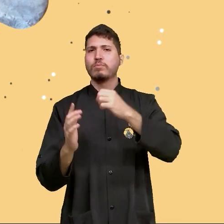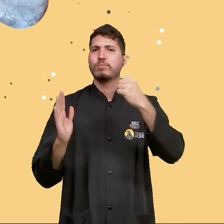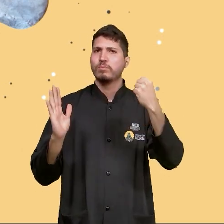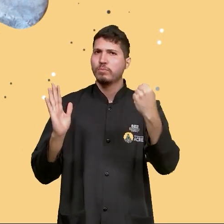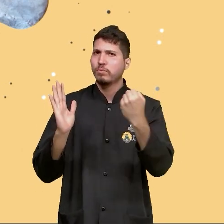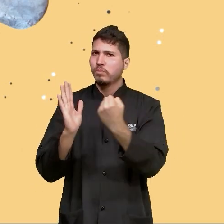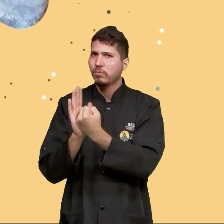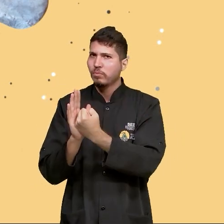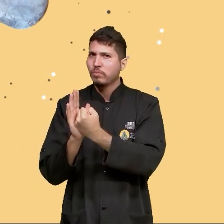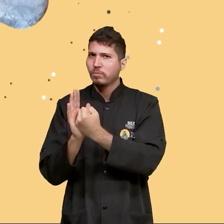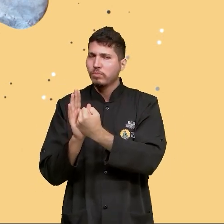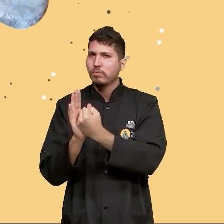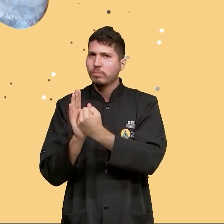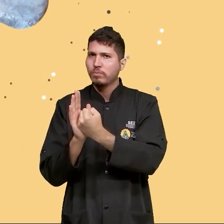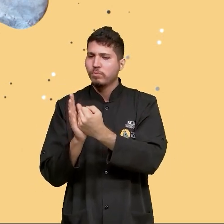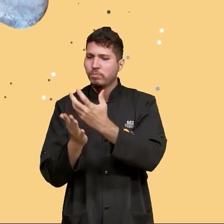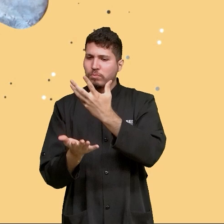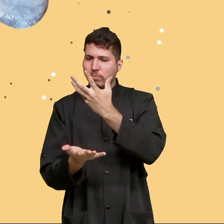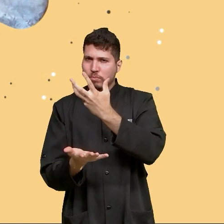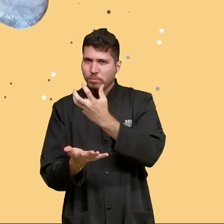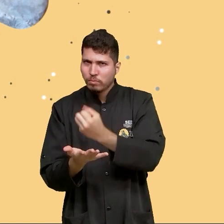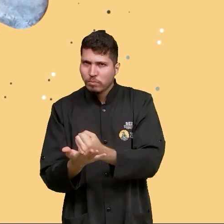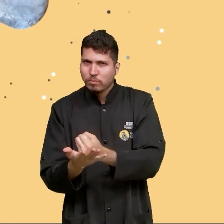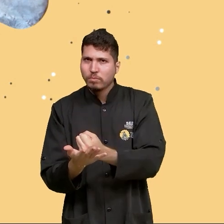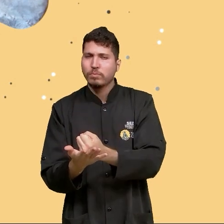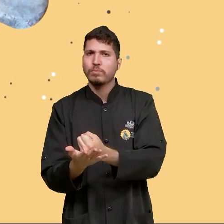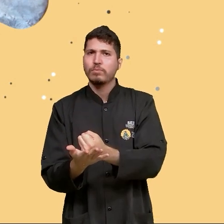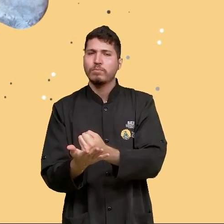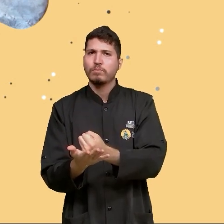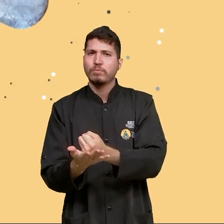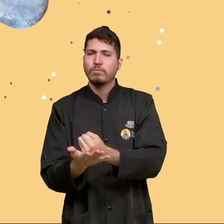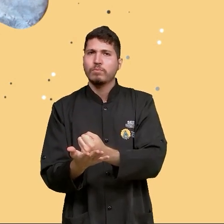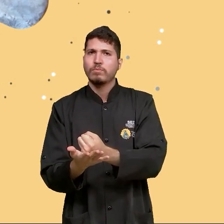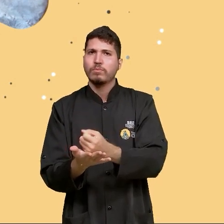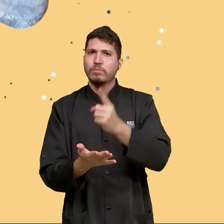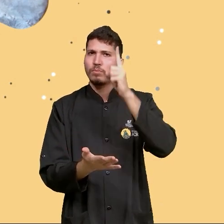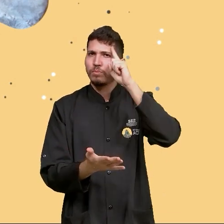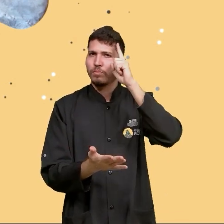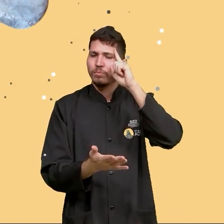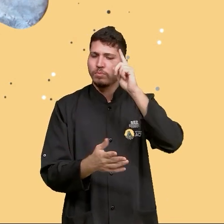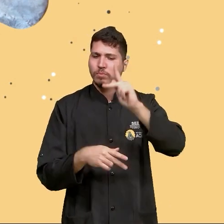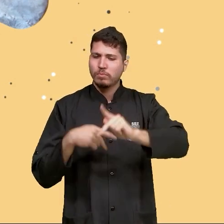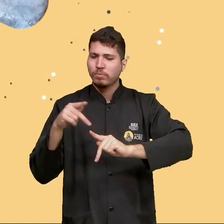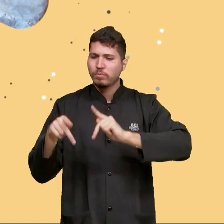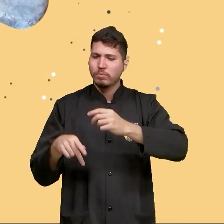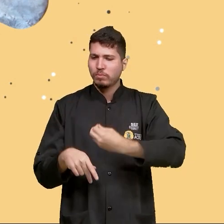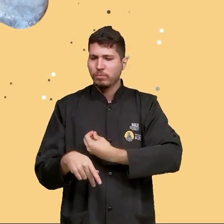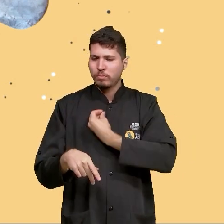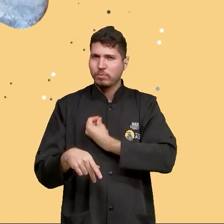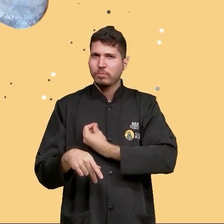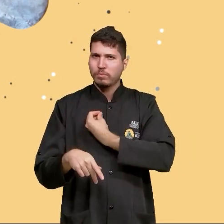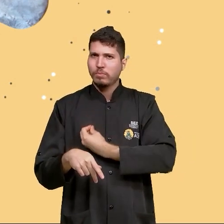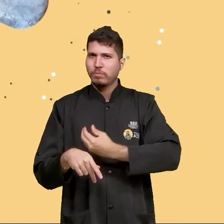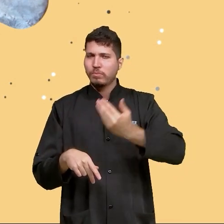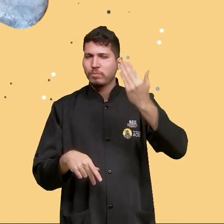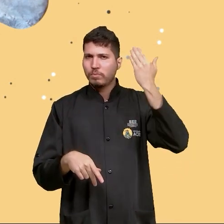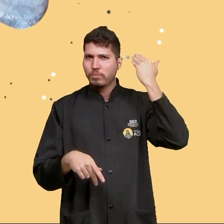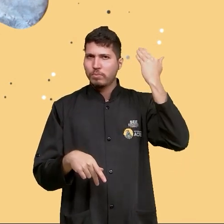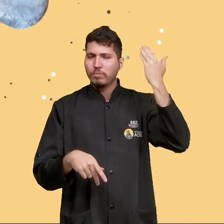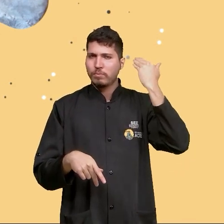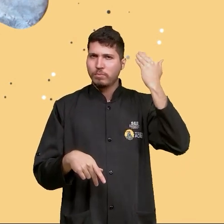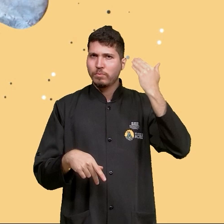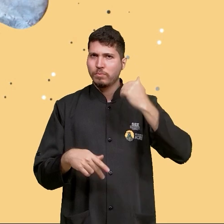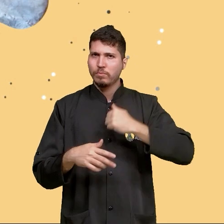simbólica e de registro do cotidiano desses povos que habitavam nesse